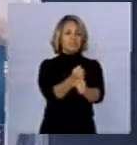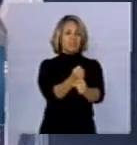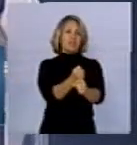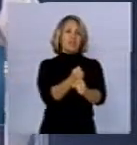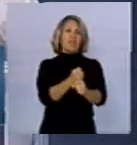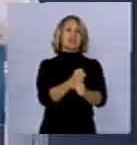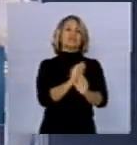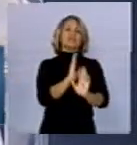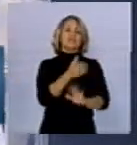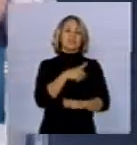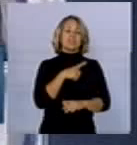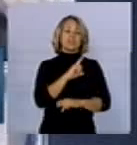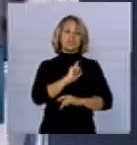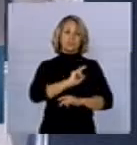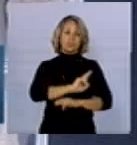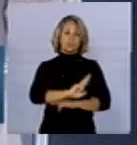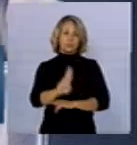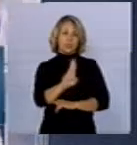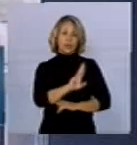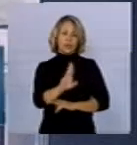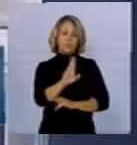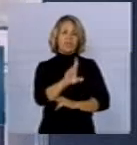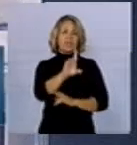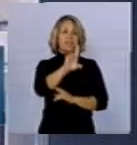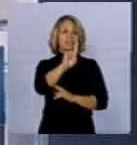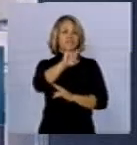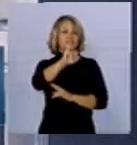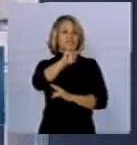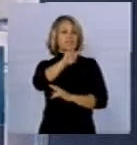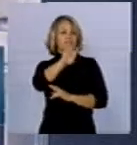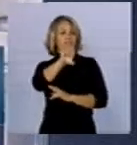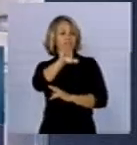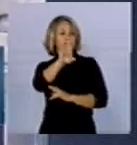com o nome de diversidade cultural